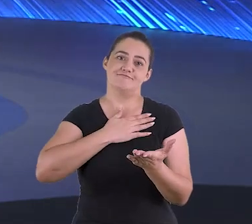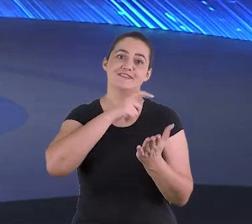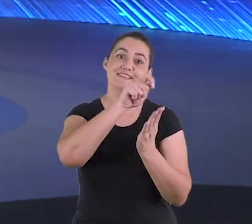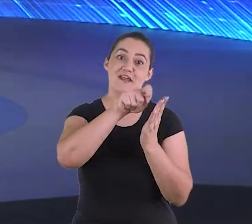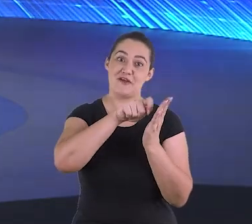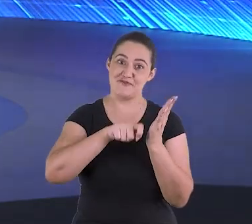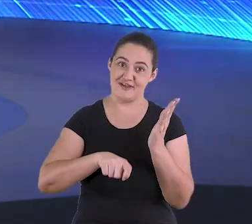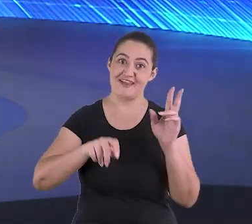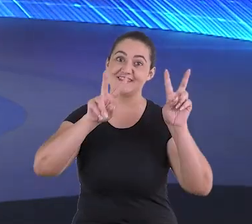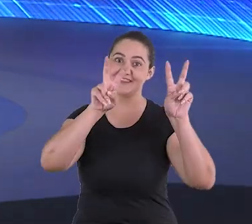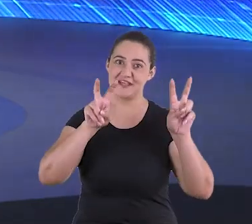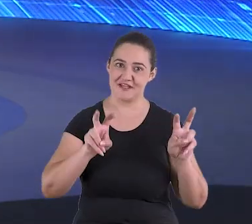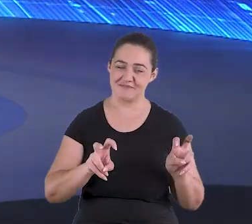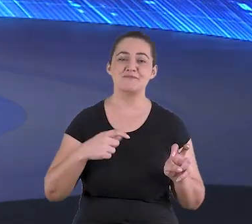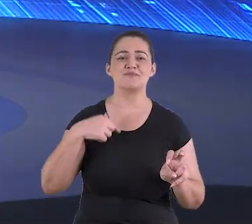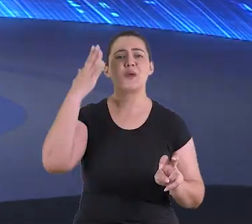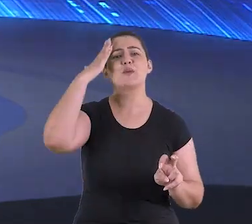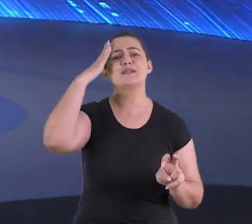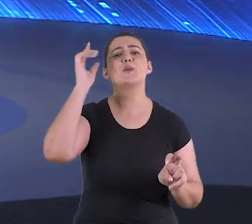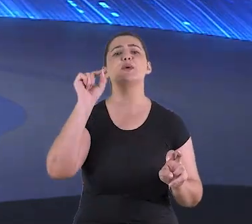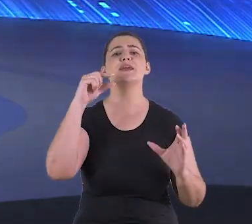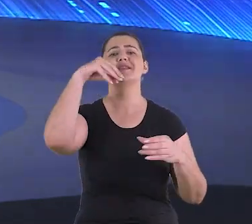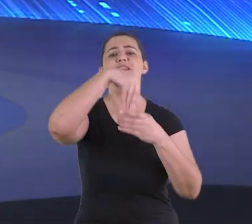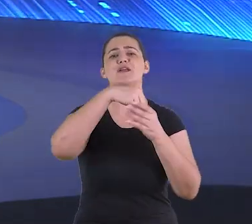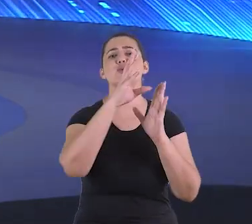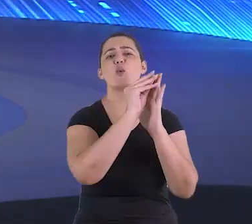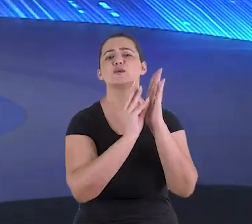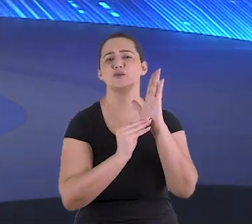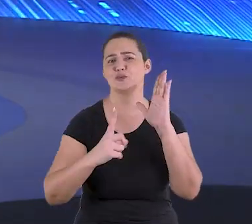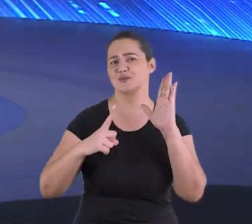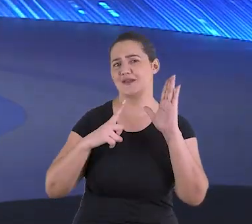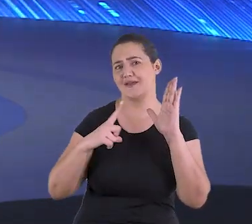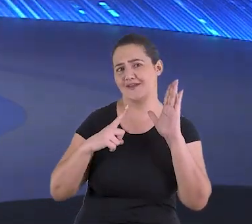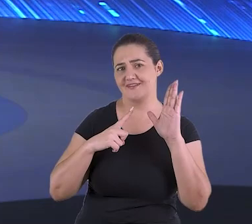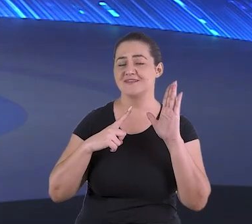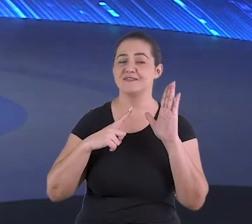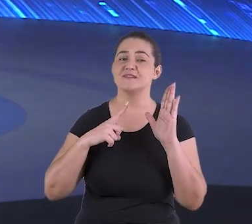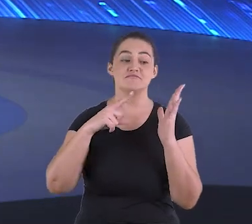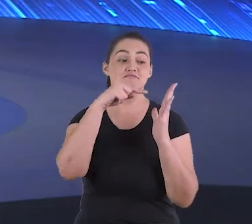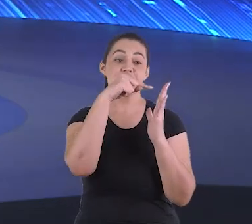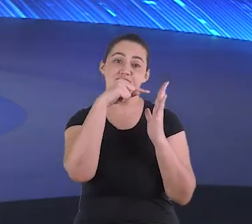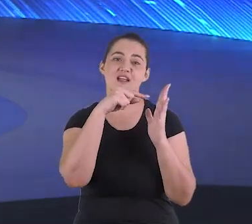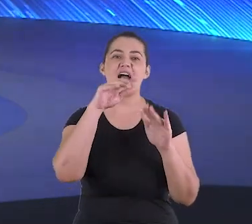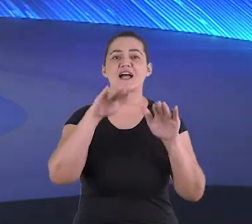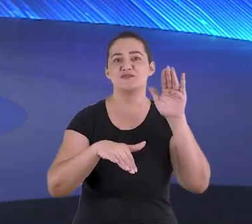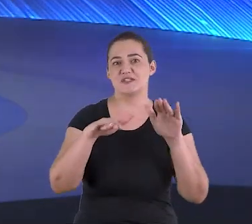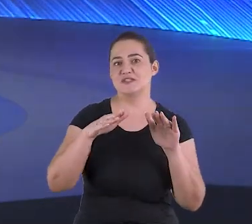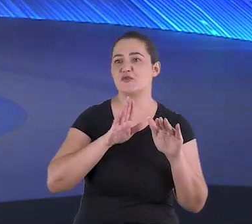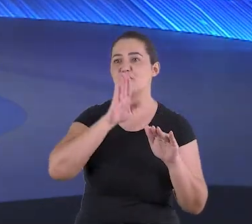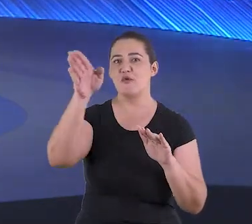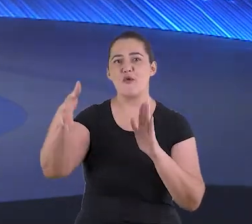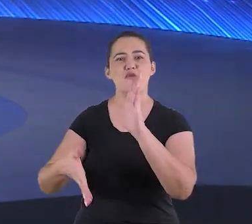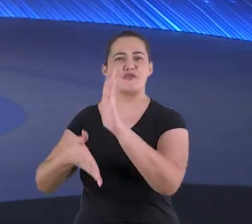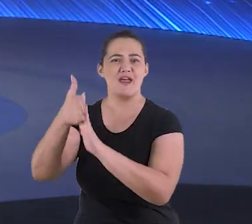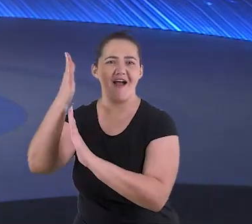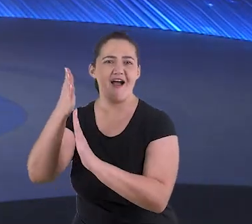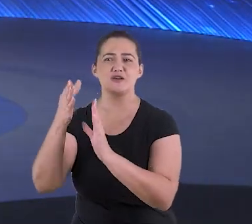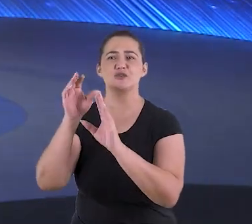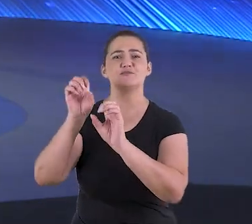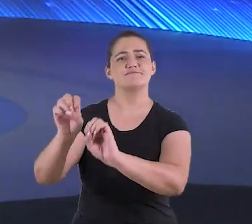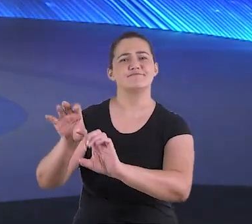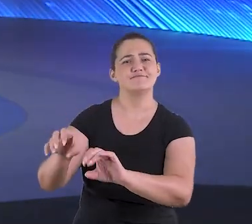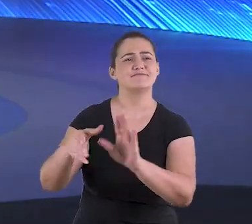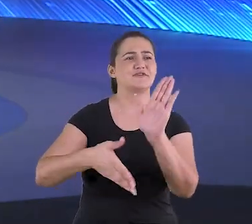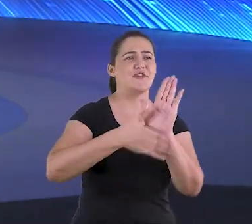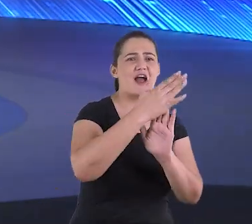dele. Então eu sei exatamente o que está aqui, porque é aquilo que a gente conversa. Quando eu estou em alguma caravana, em alguma programação,